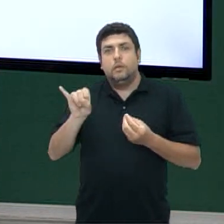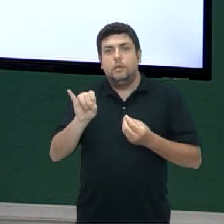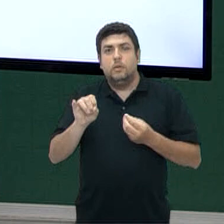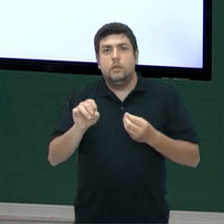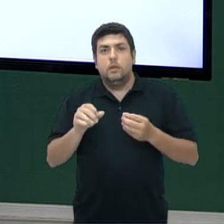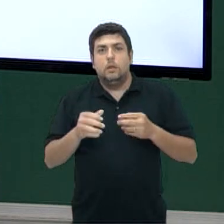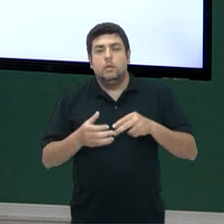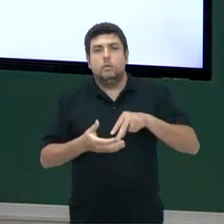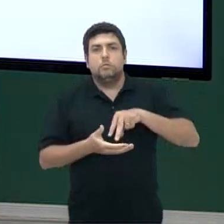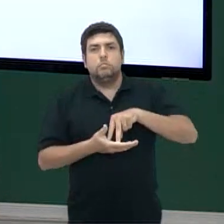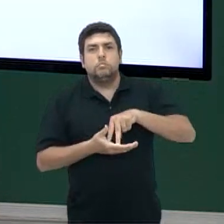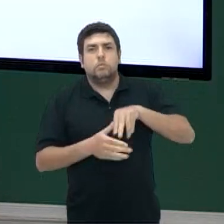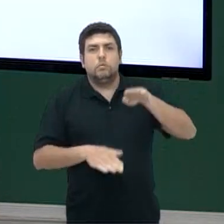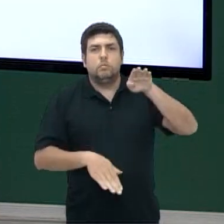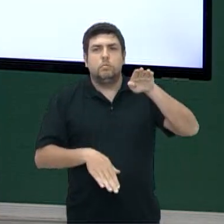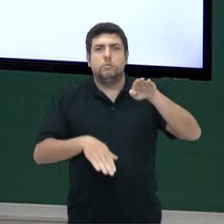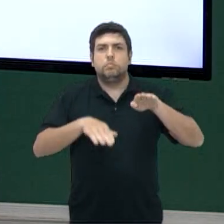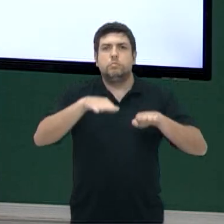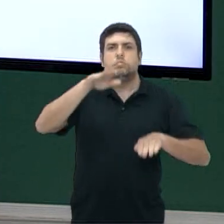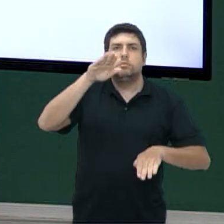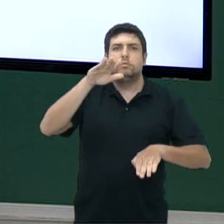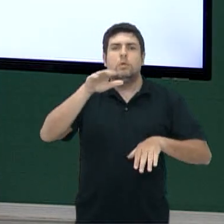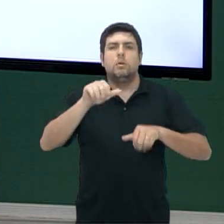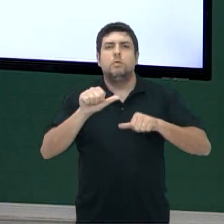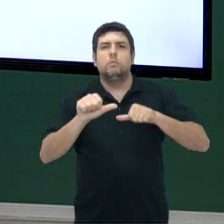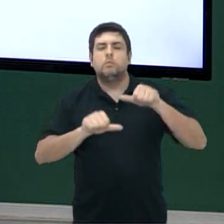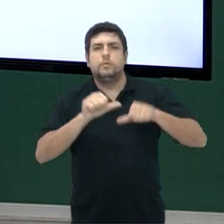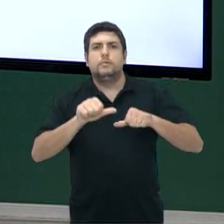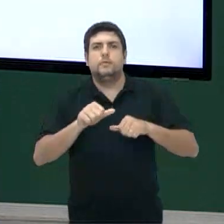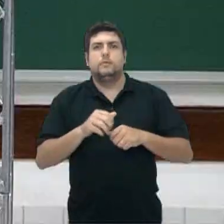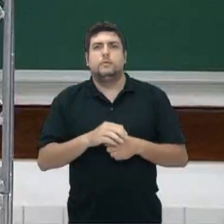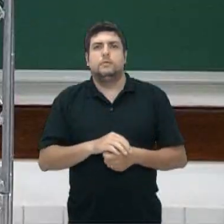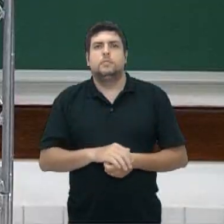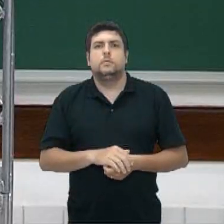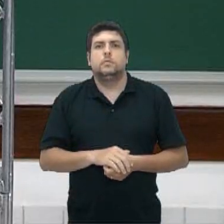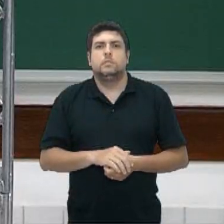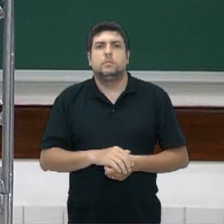na quantidade de movimento. Quando o elevador ele está